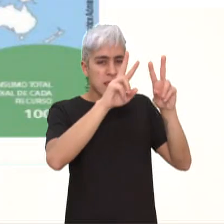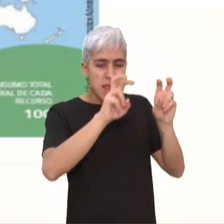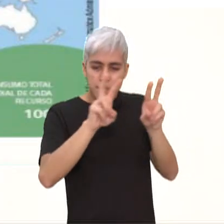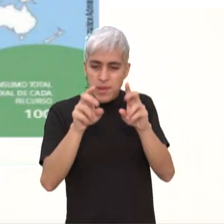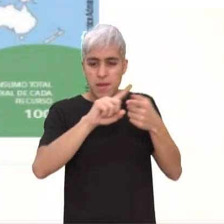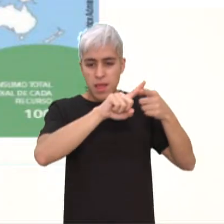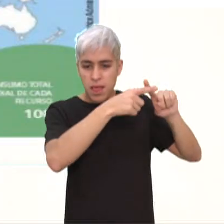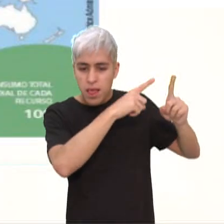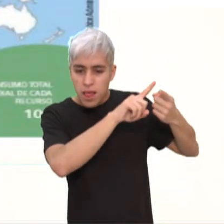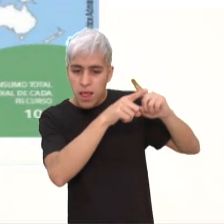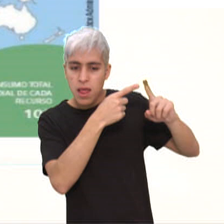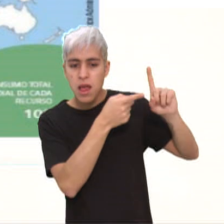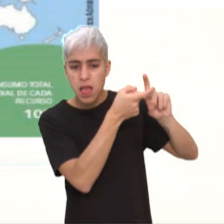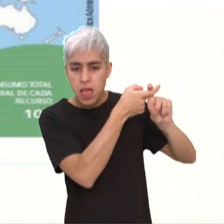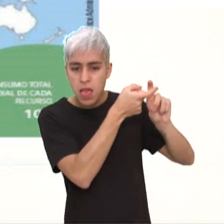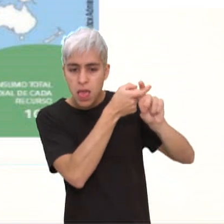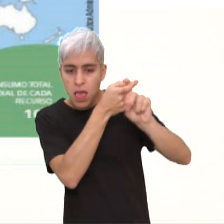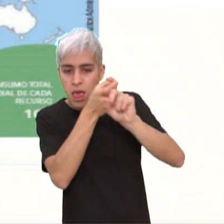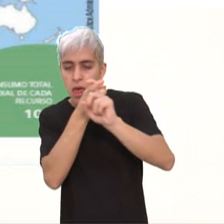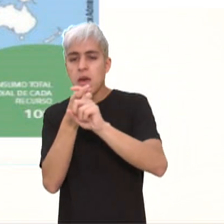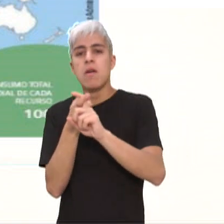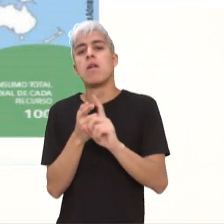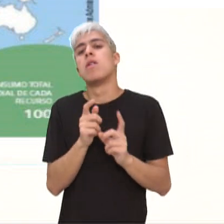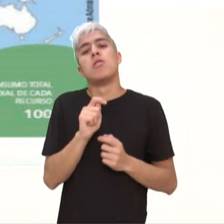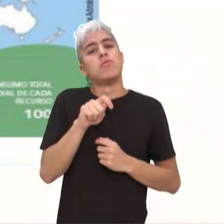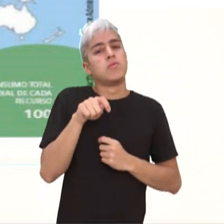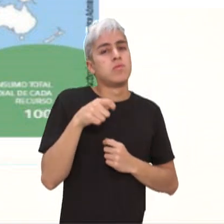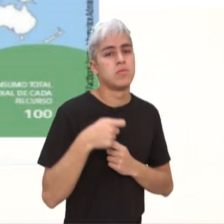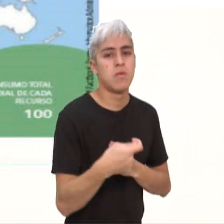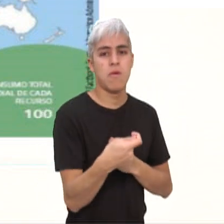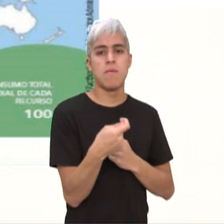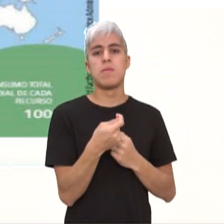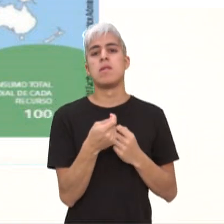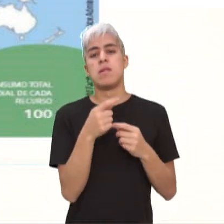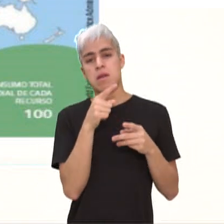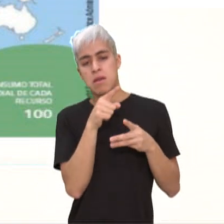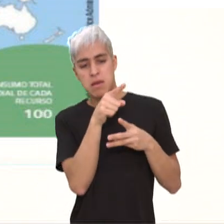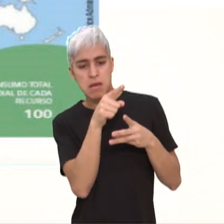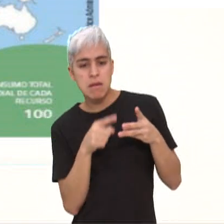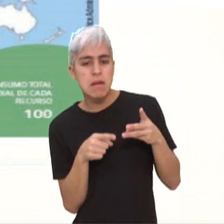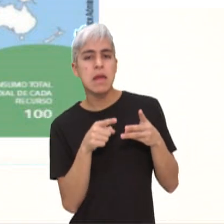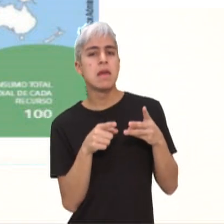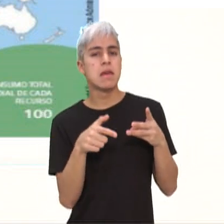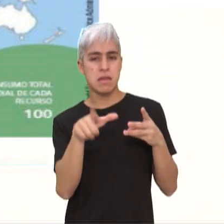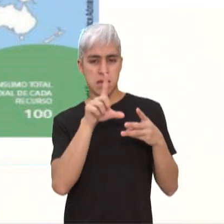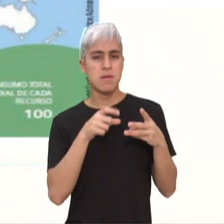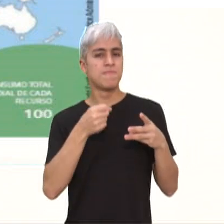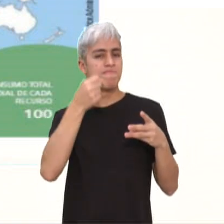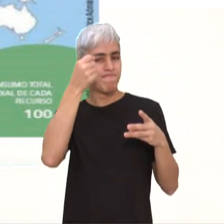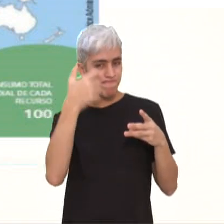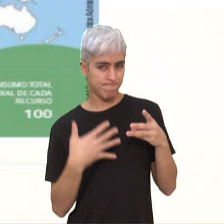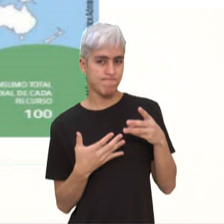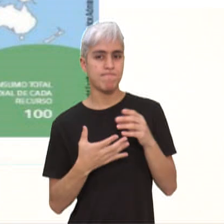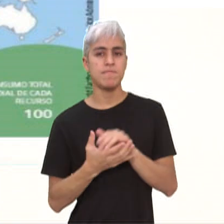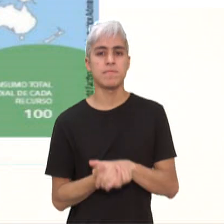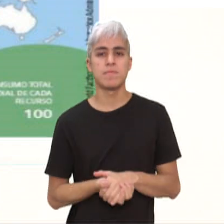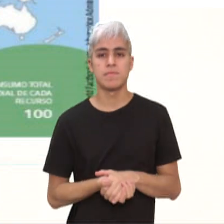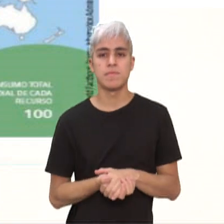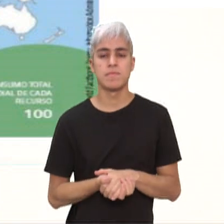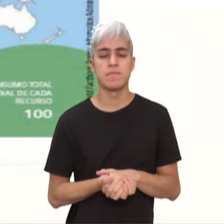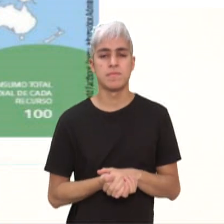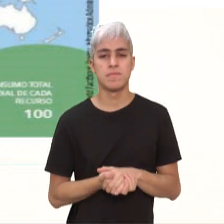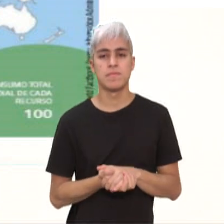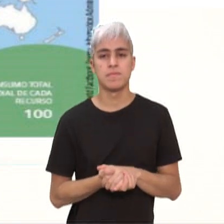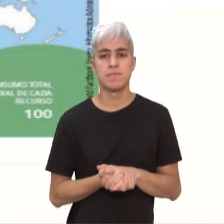vai chamando a outra com relação a esses 3 itens, né? Que vai nos